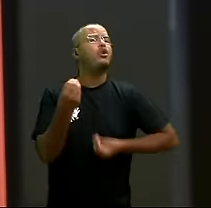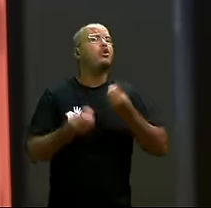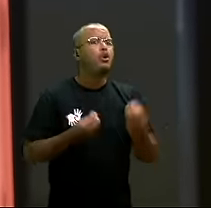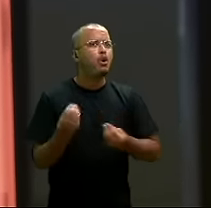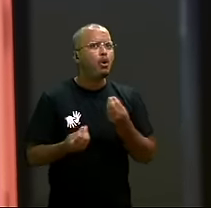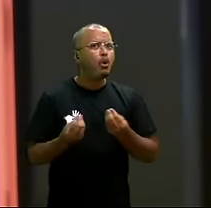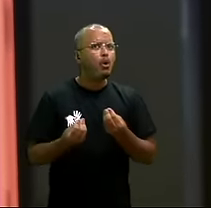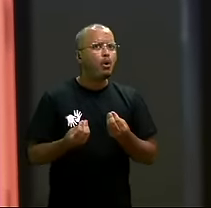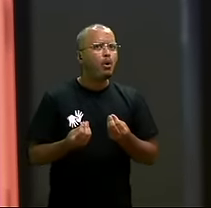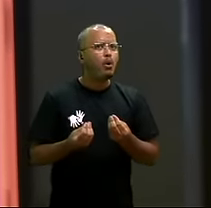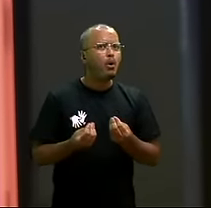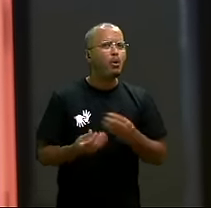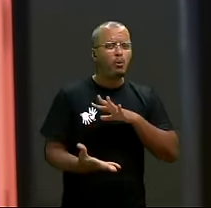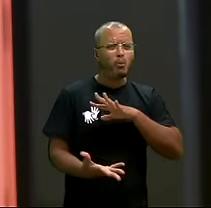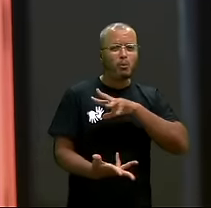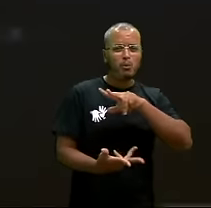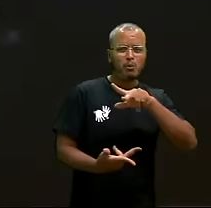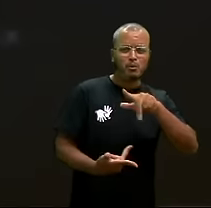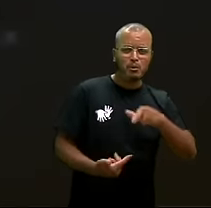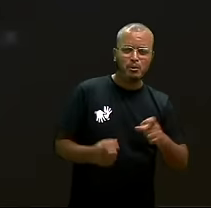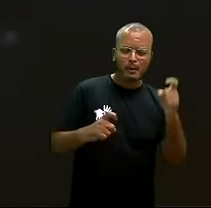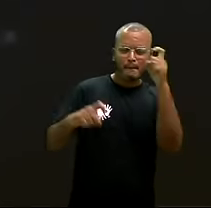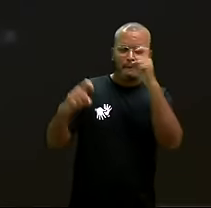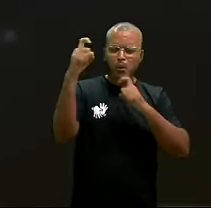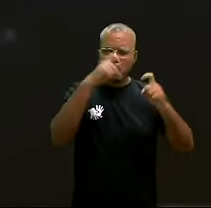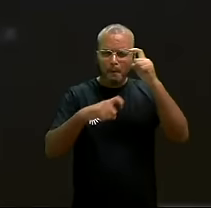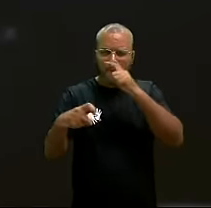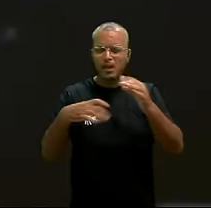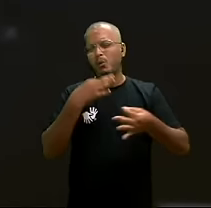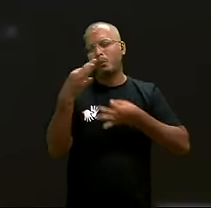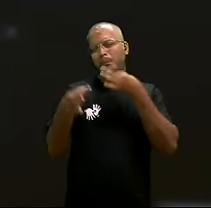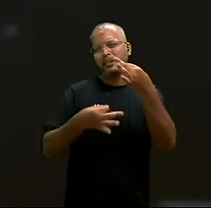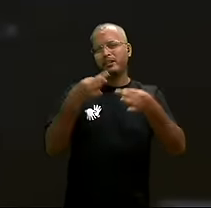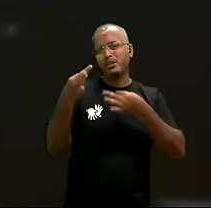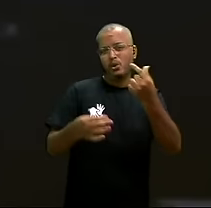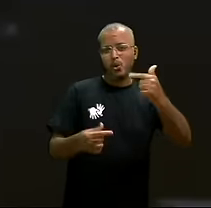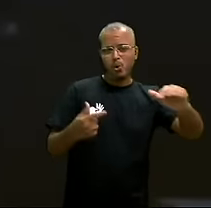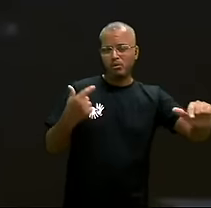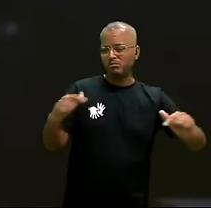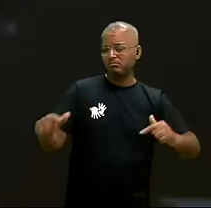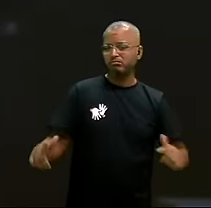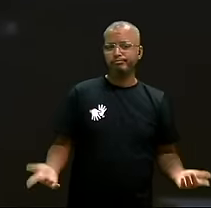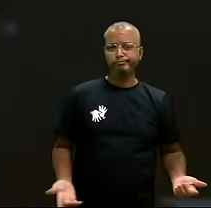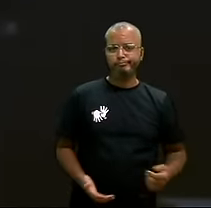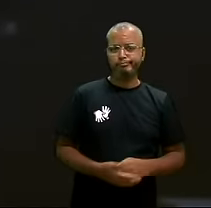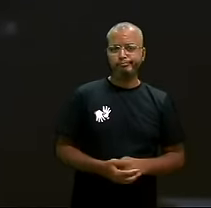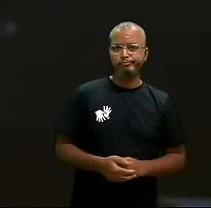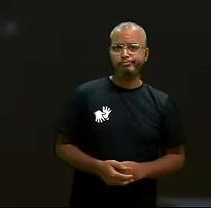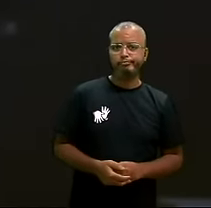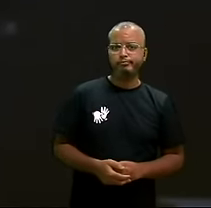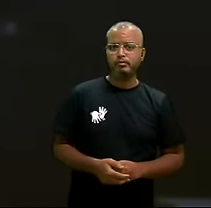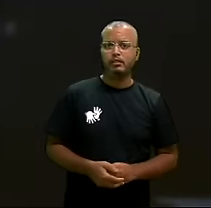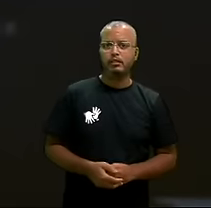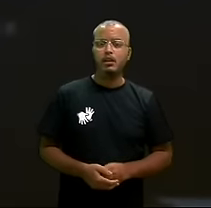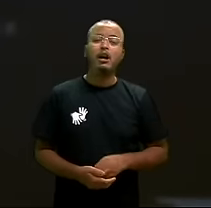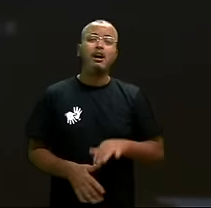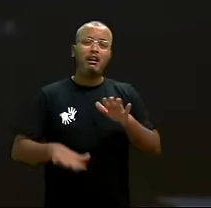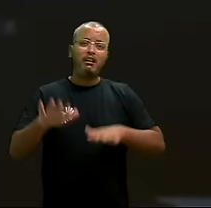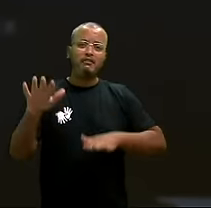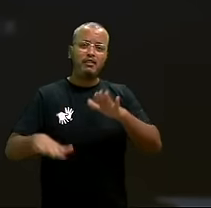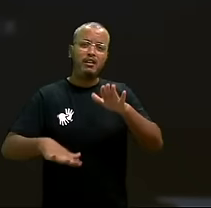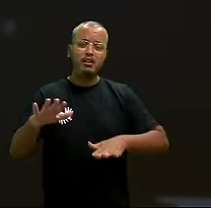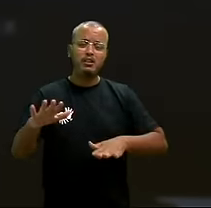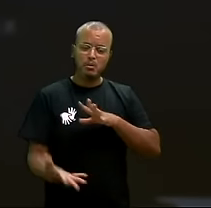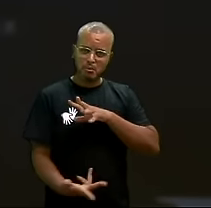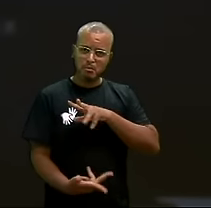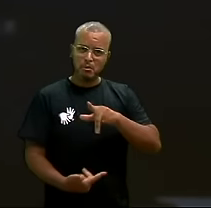Num mundo tão preocupado com a opinião dos outros. Num mundo que está vivendo mais para o que os outros pensam do que aquilo que Deus pensa.